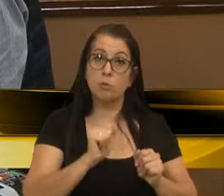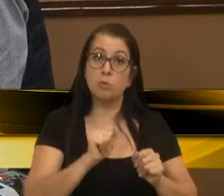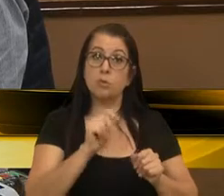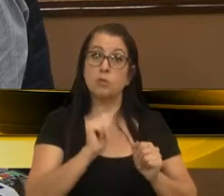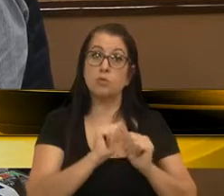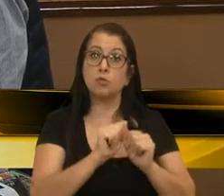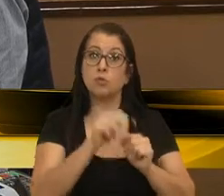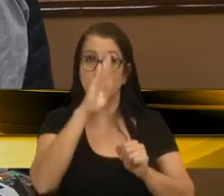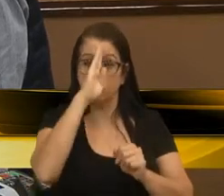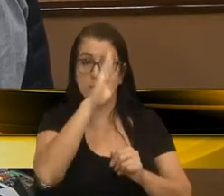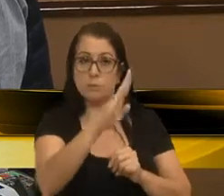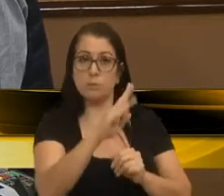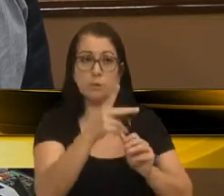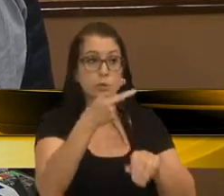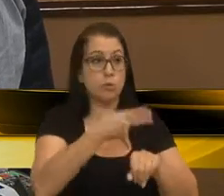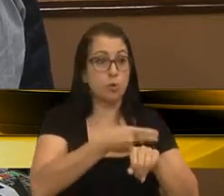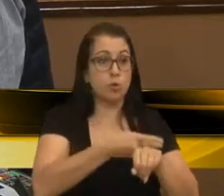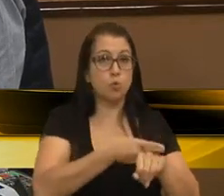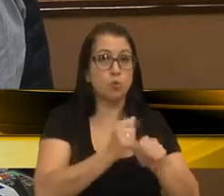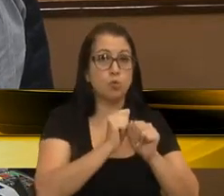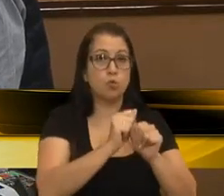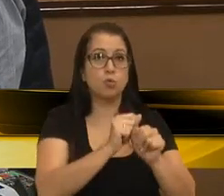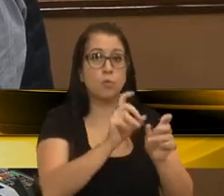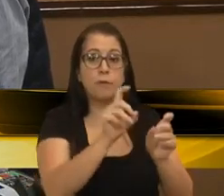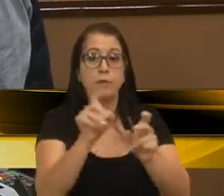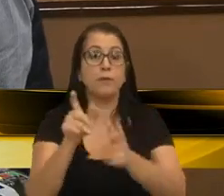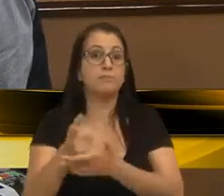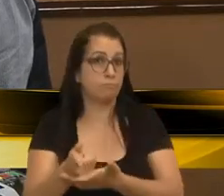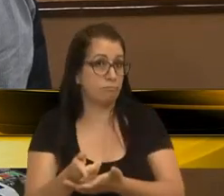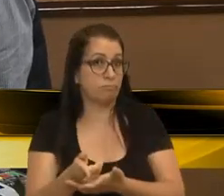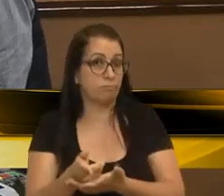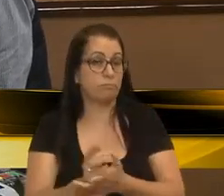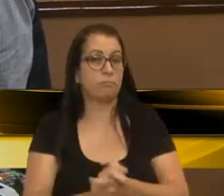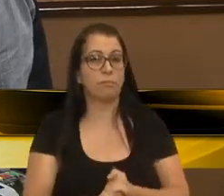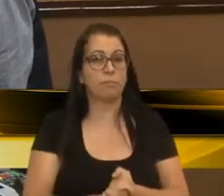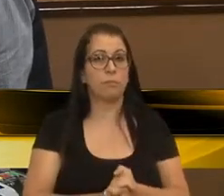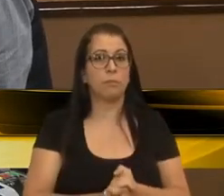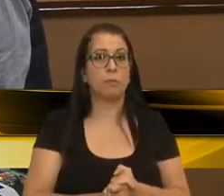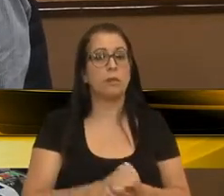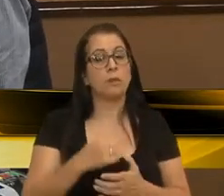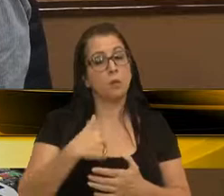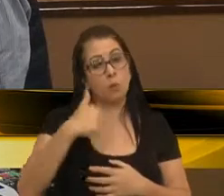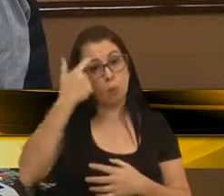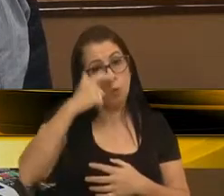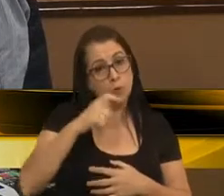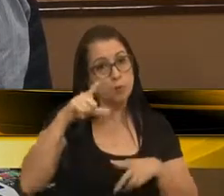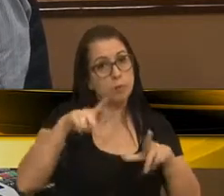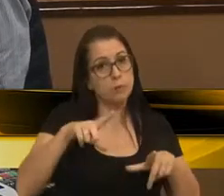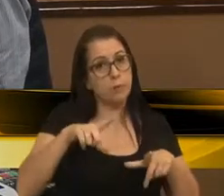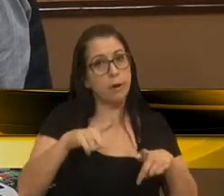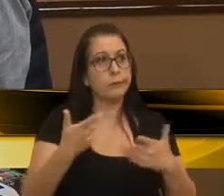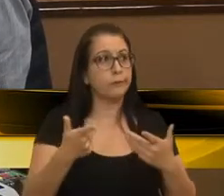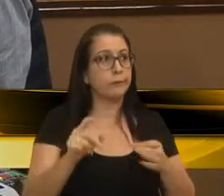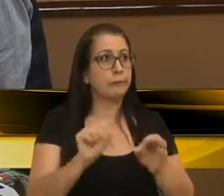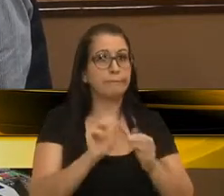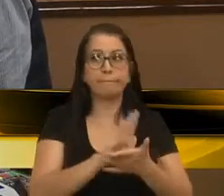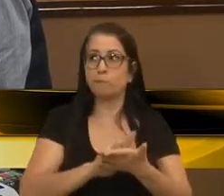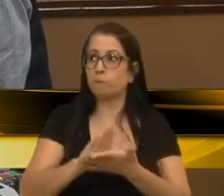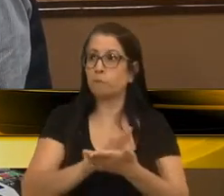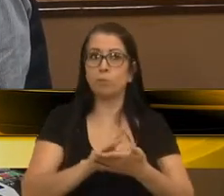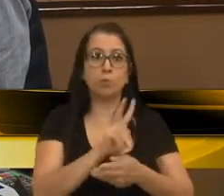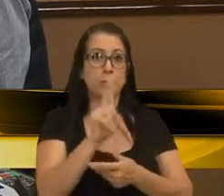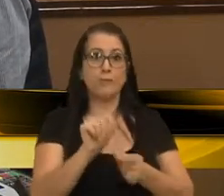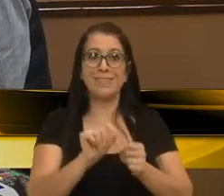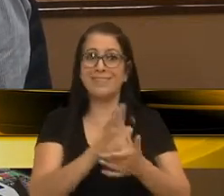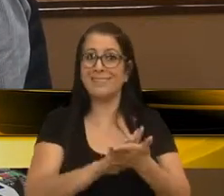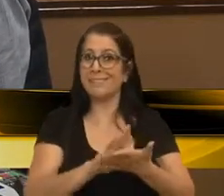colocar diretamente seu produto direto com o comerciante, né? Então, eu acho que aquele espaço está ocioso